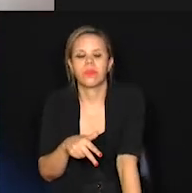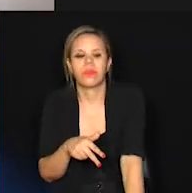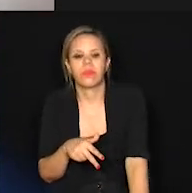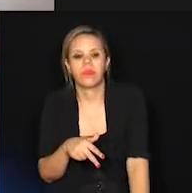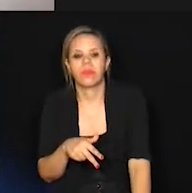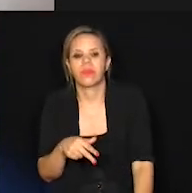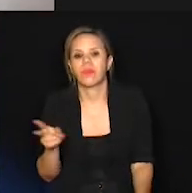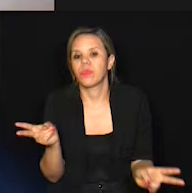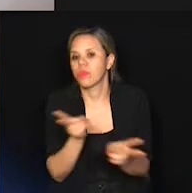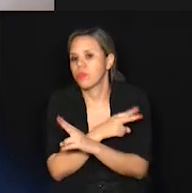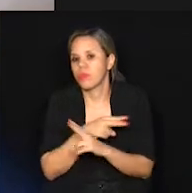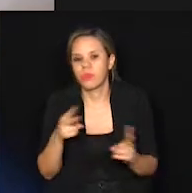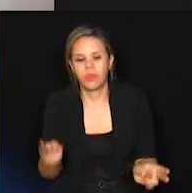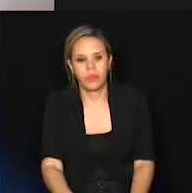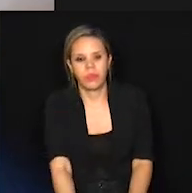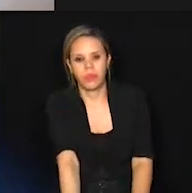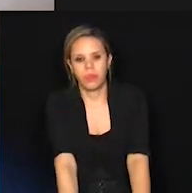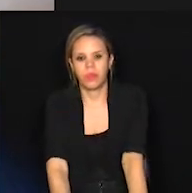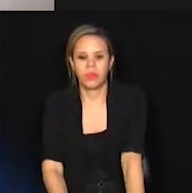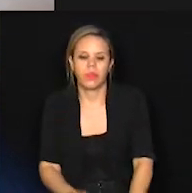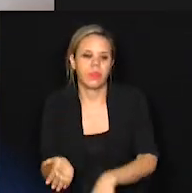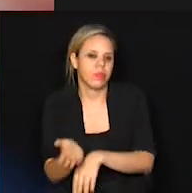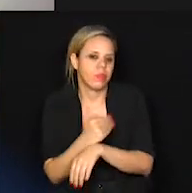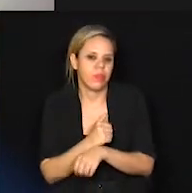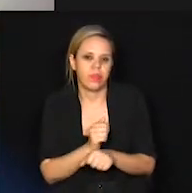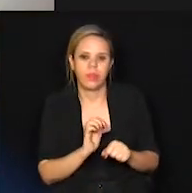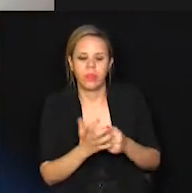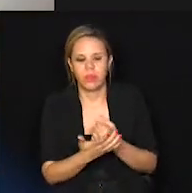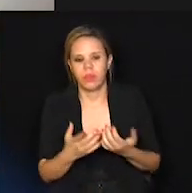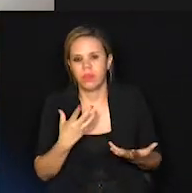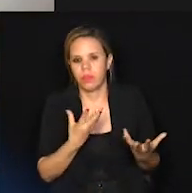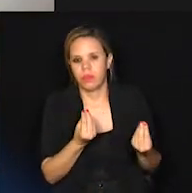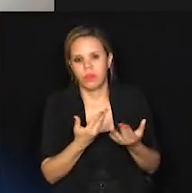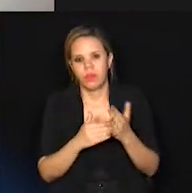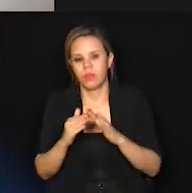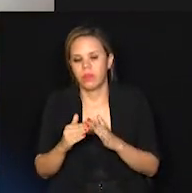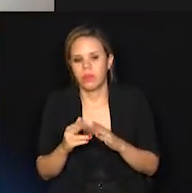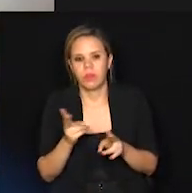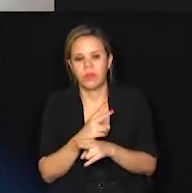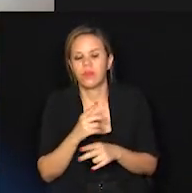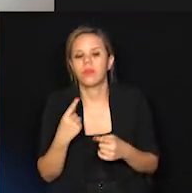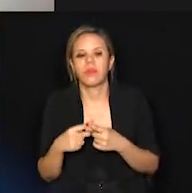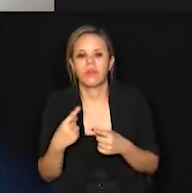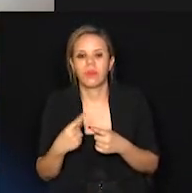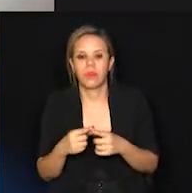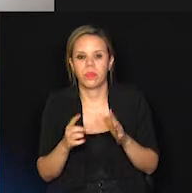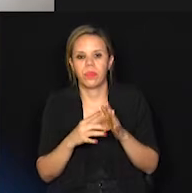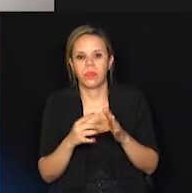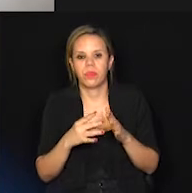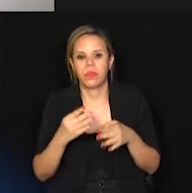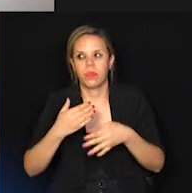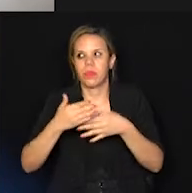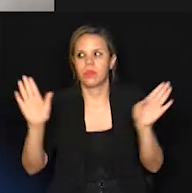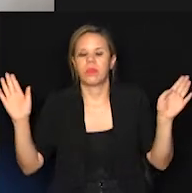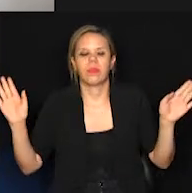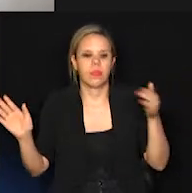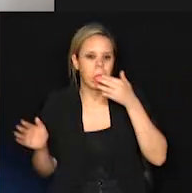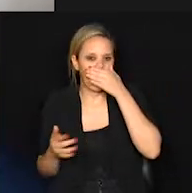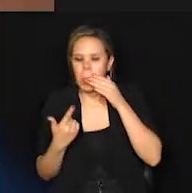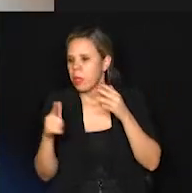da ventilação, até antes da pandemia, você via muitas escolas com ventilação, por quê? O vidro estava quebrado. Não